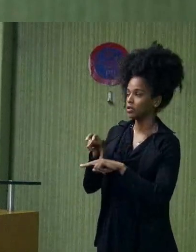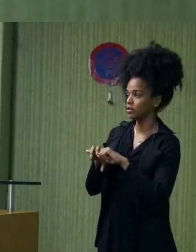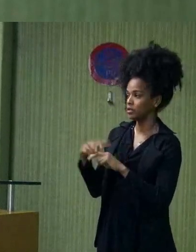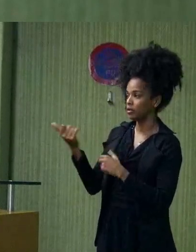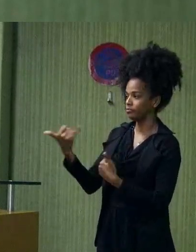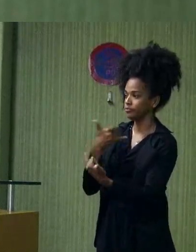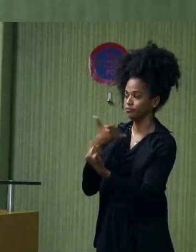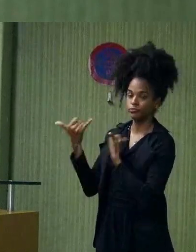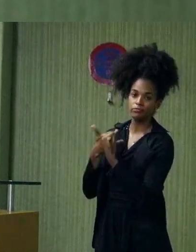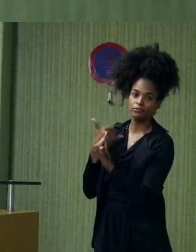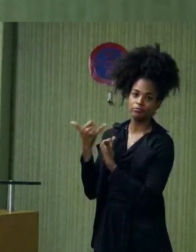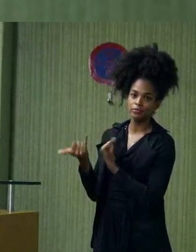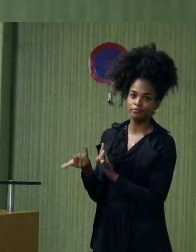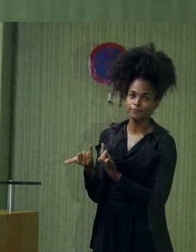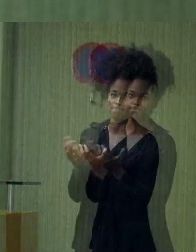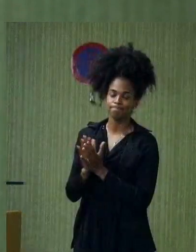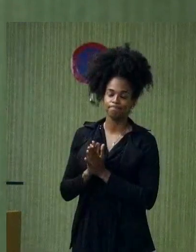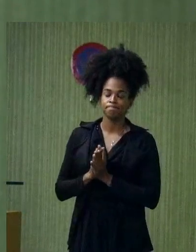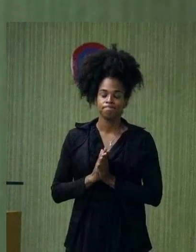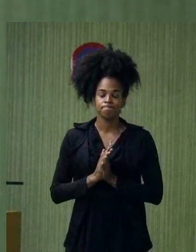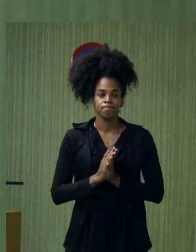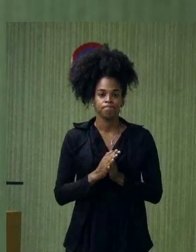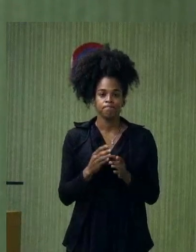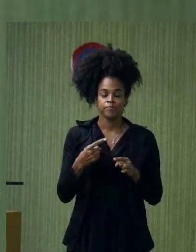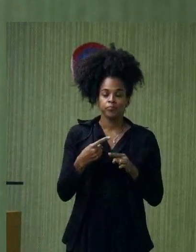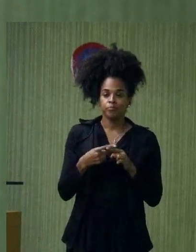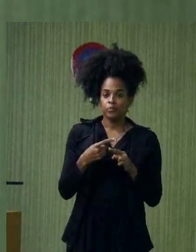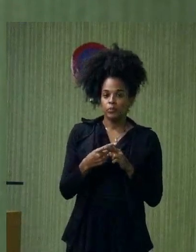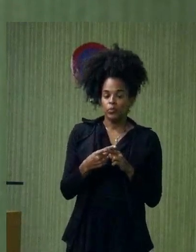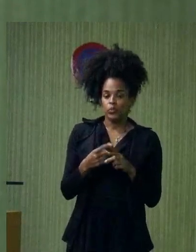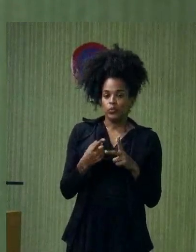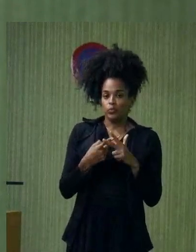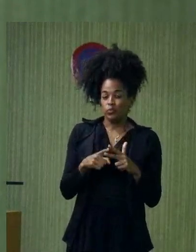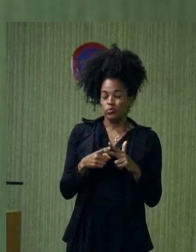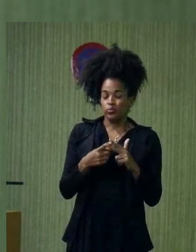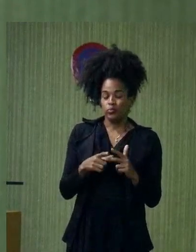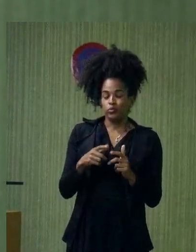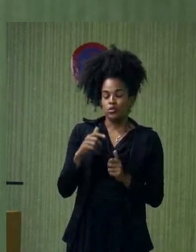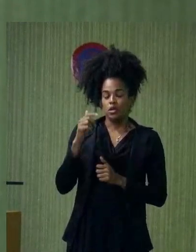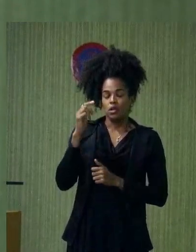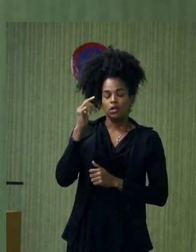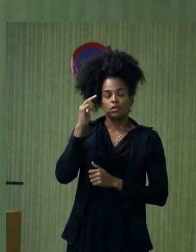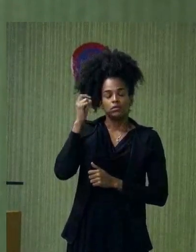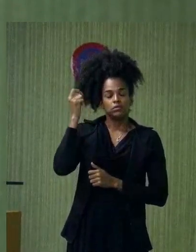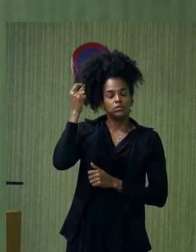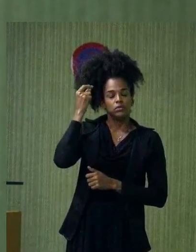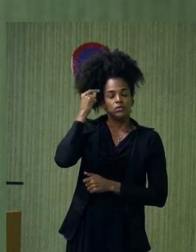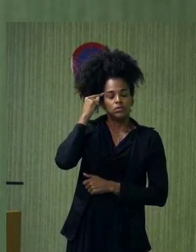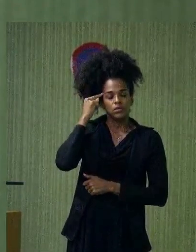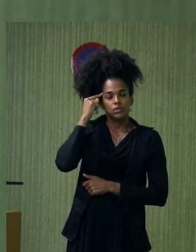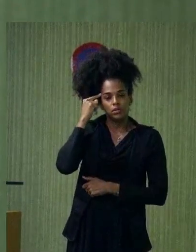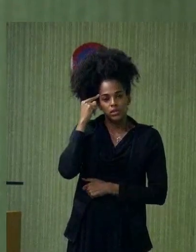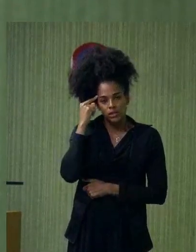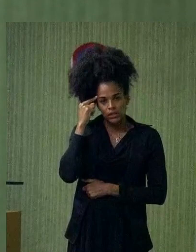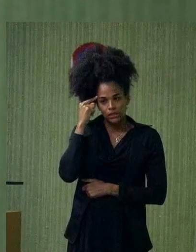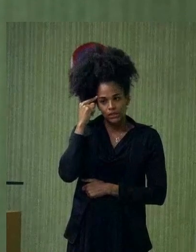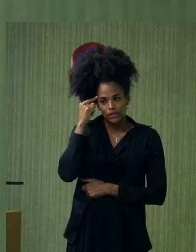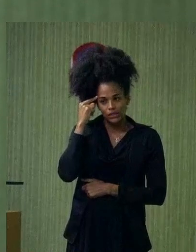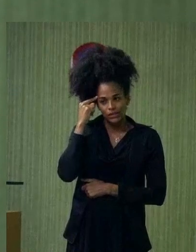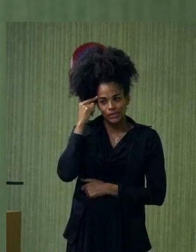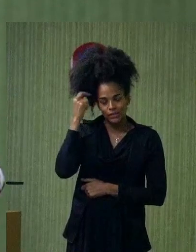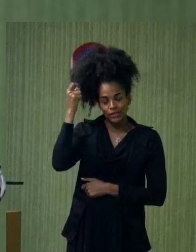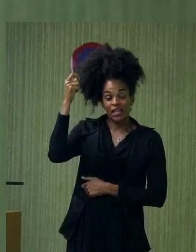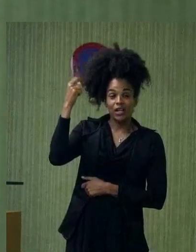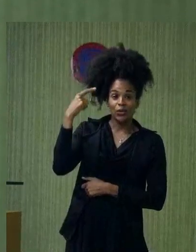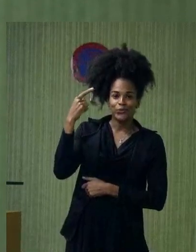gerador porque o gerador não é suficientes pra escola porque Ele atende também a comunidade se a escola colocar um gerador já sabe que ela